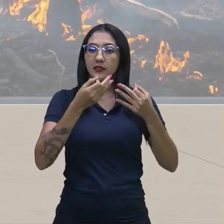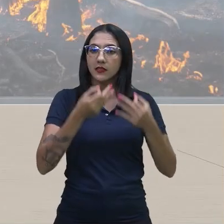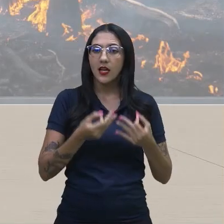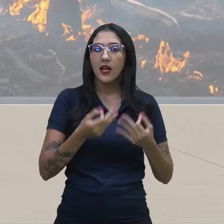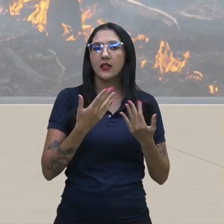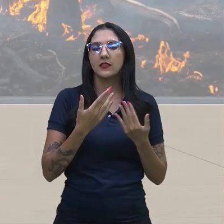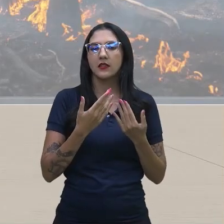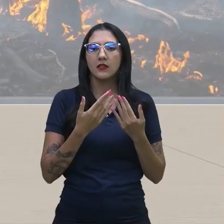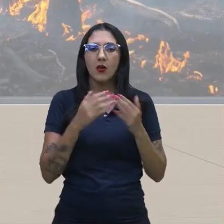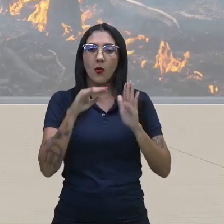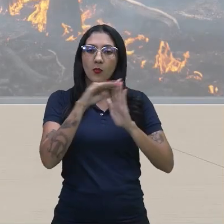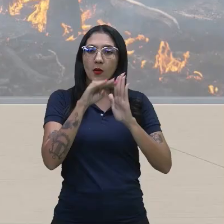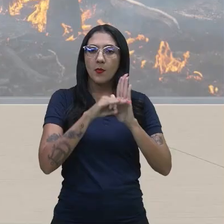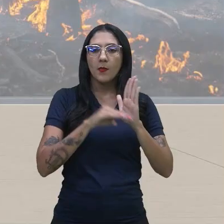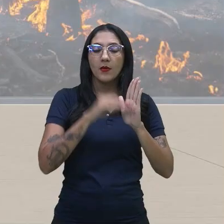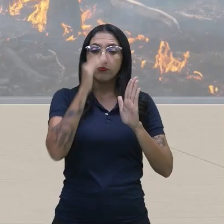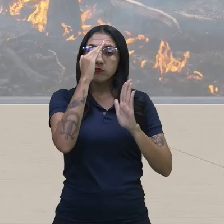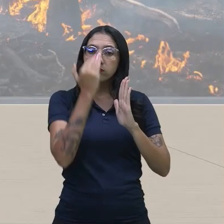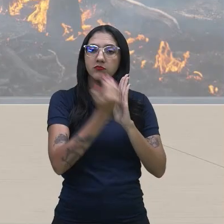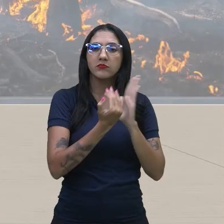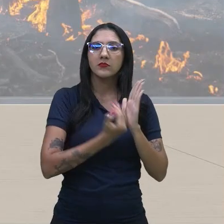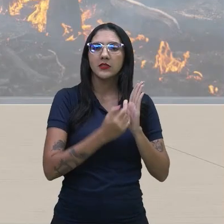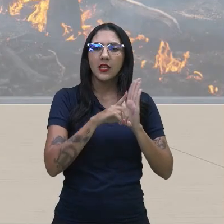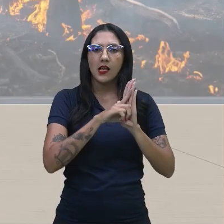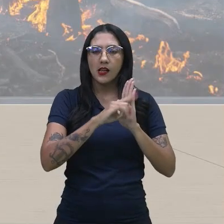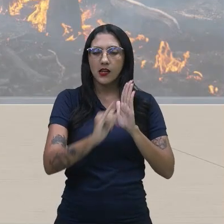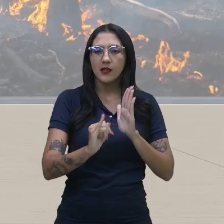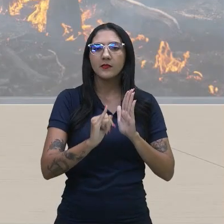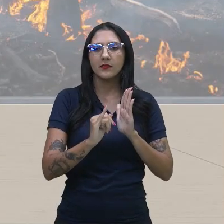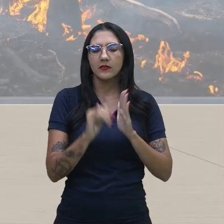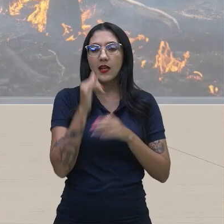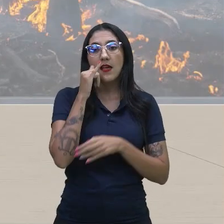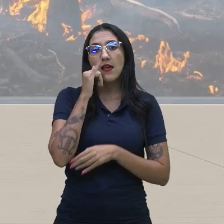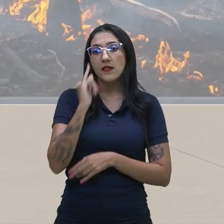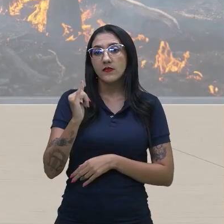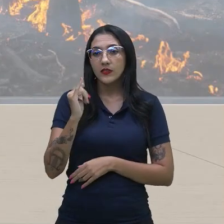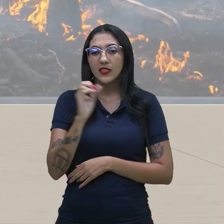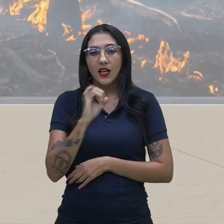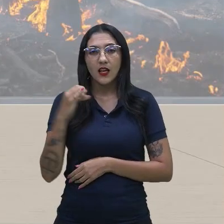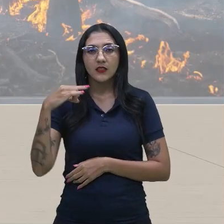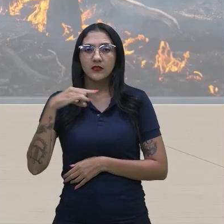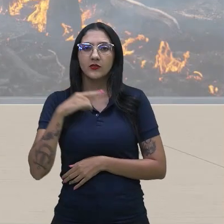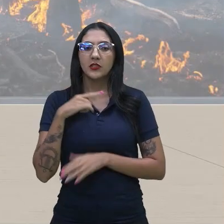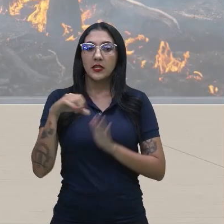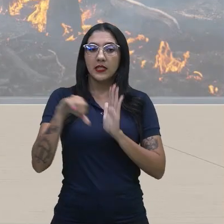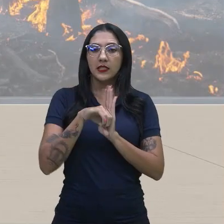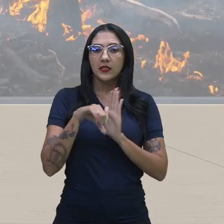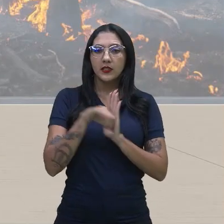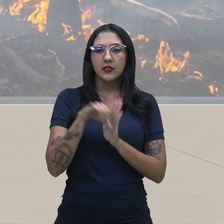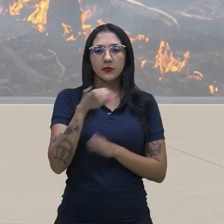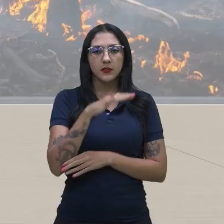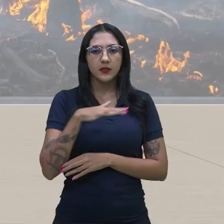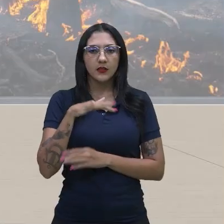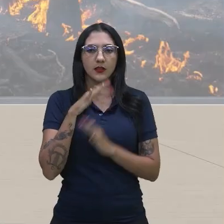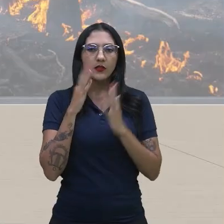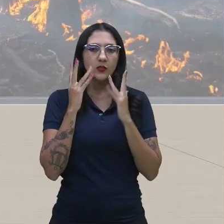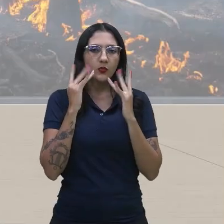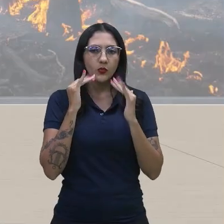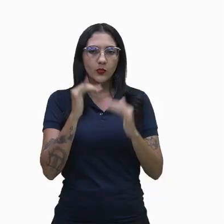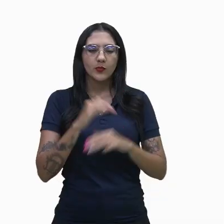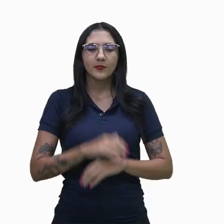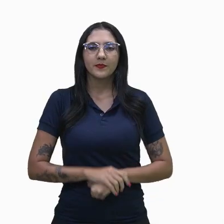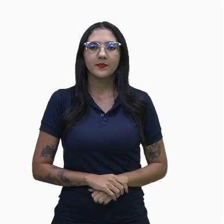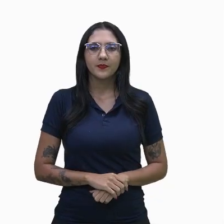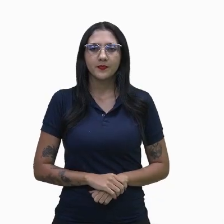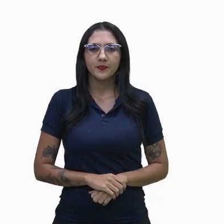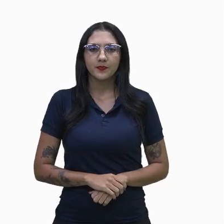as leis ambientais, até mesmo para você não estar cometendo ali um crime ambiental. E aí nós temos a atividade